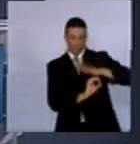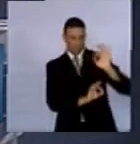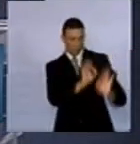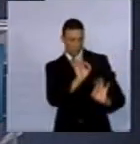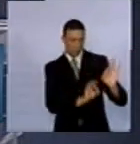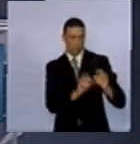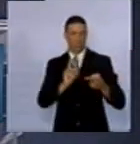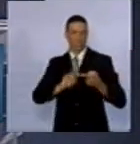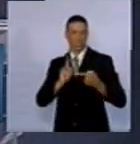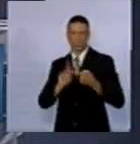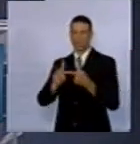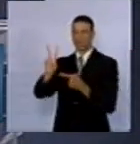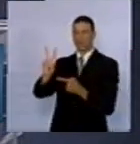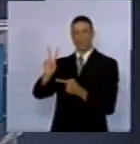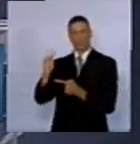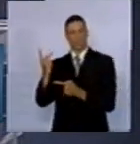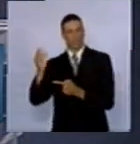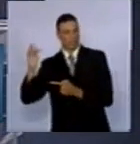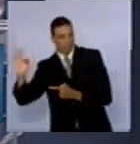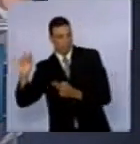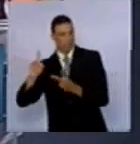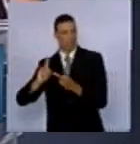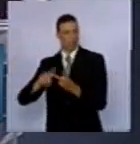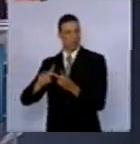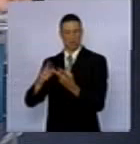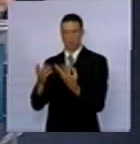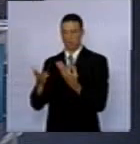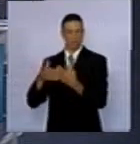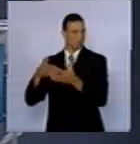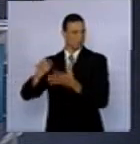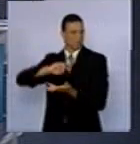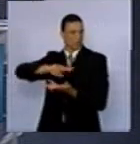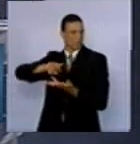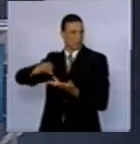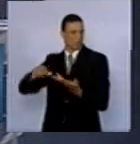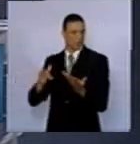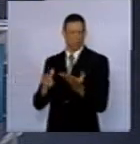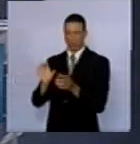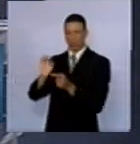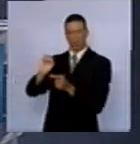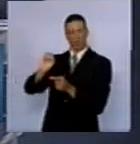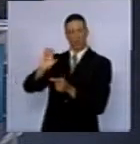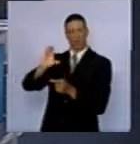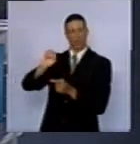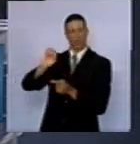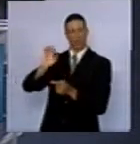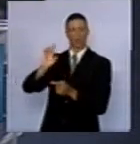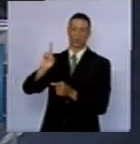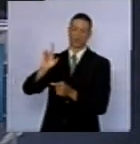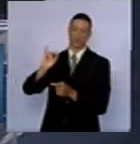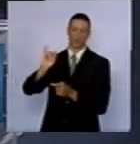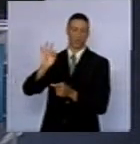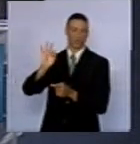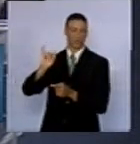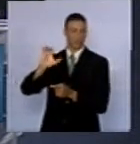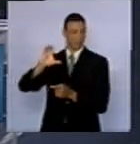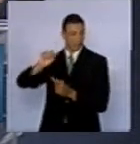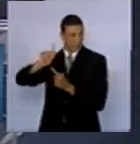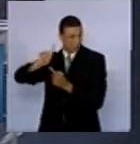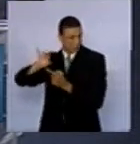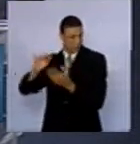de VHF ou HF ou mesmo uma infraestrutura confinada ou codificado no caso de uma televisão por assinatura e uma televisão